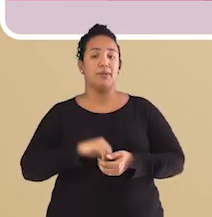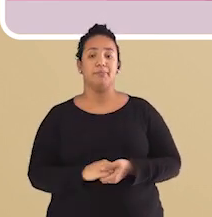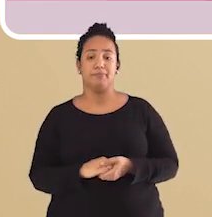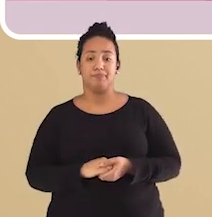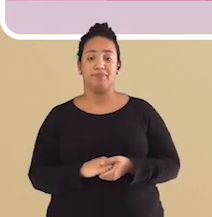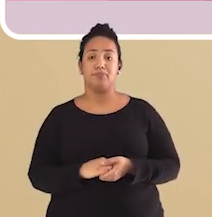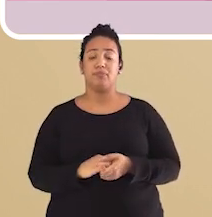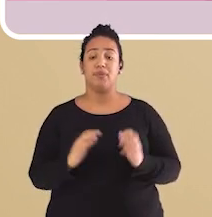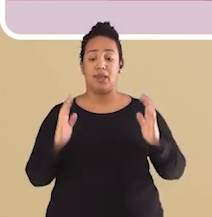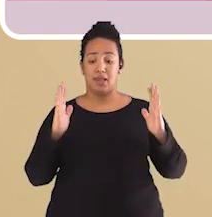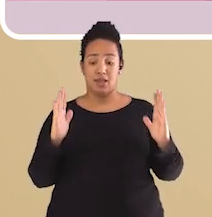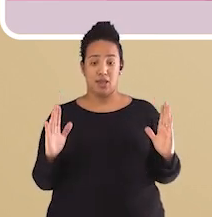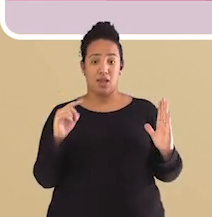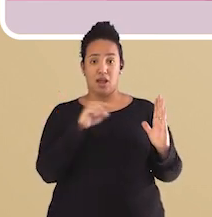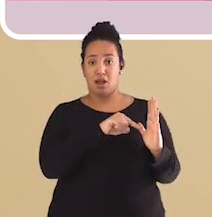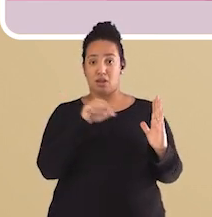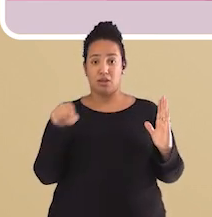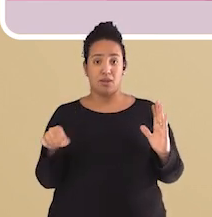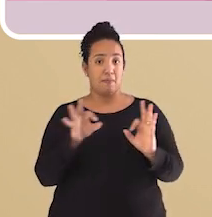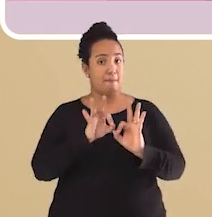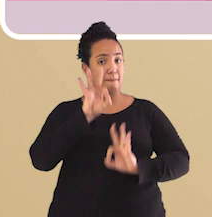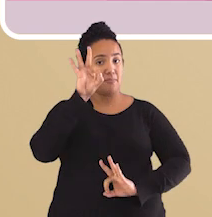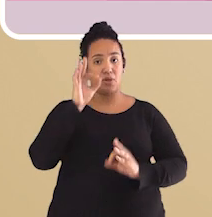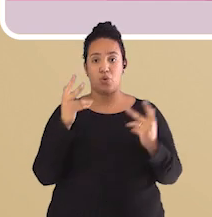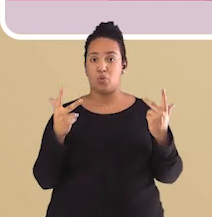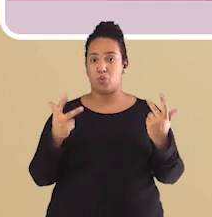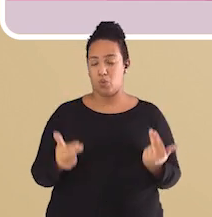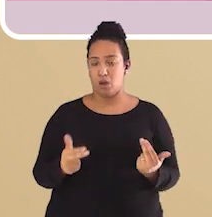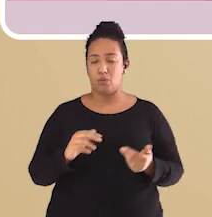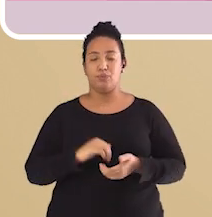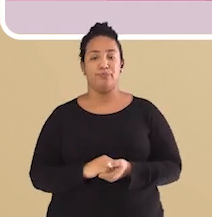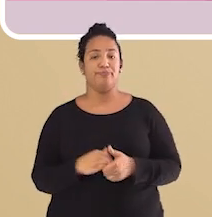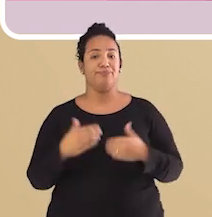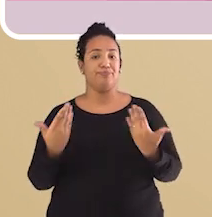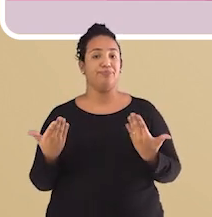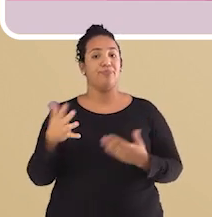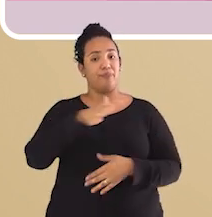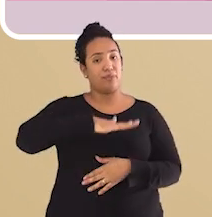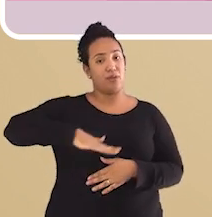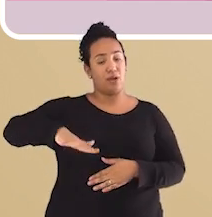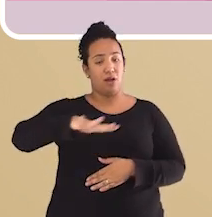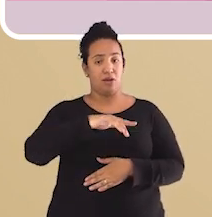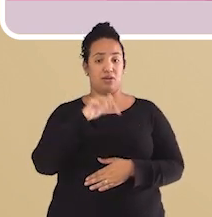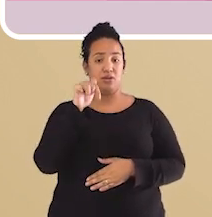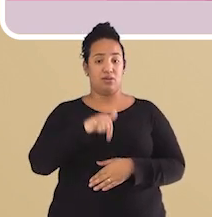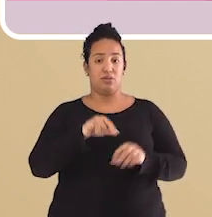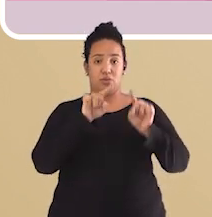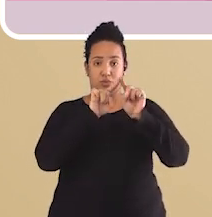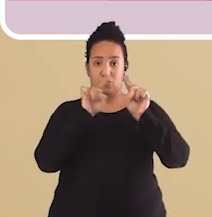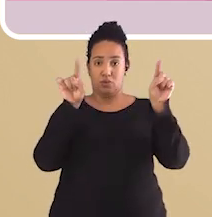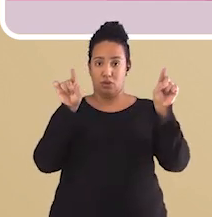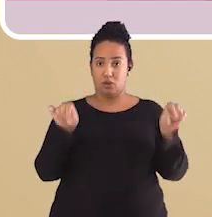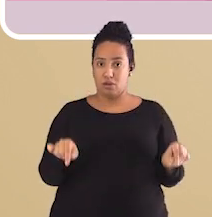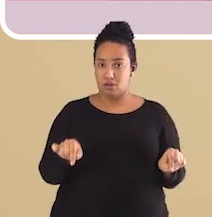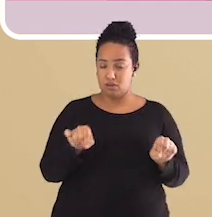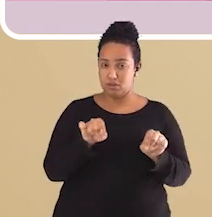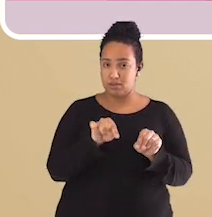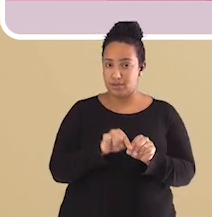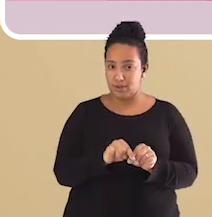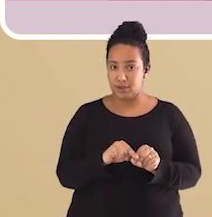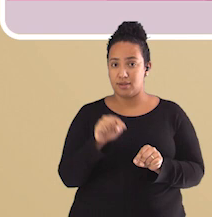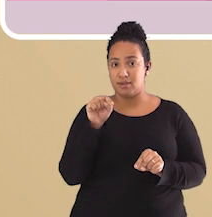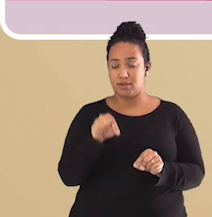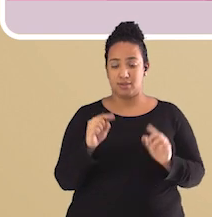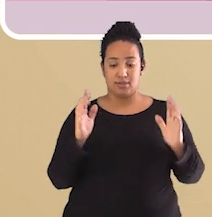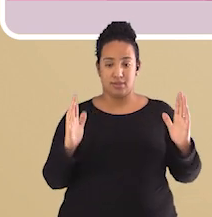E como os lados têm a mesma medida, calculamos a área do quadrado como o quadrado